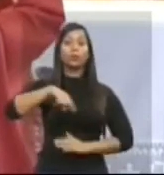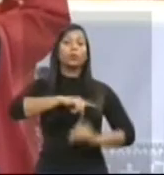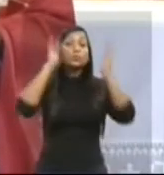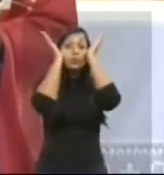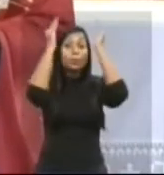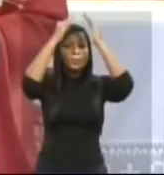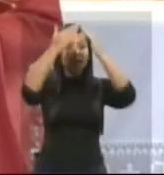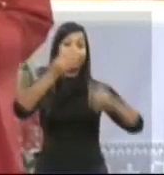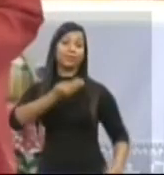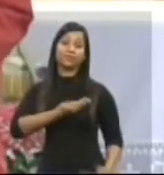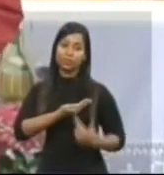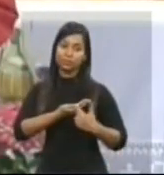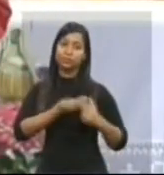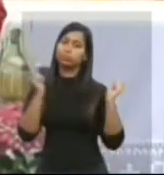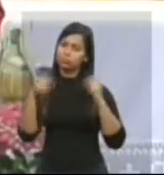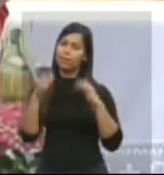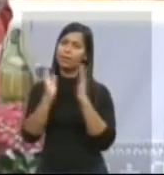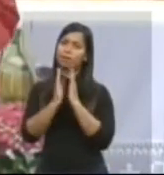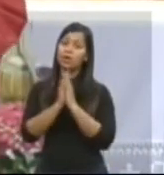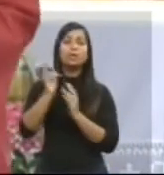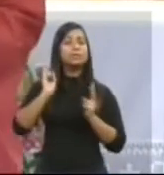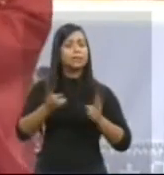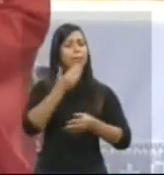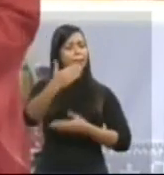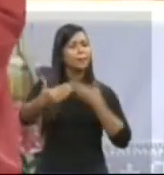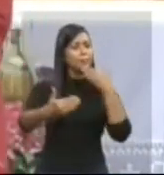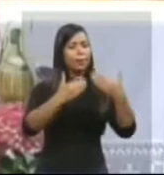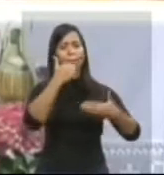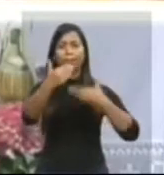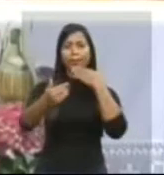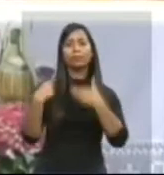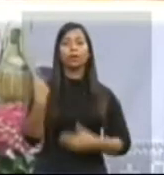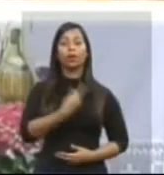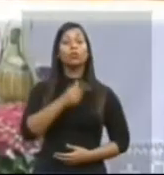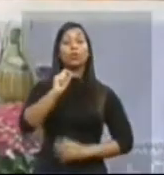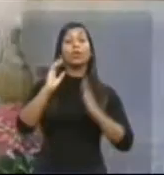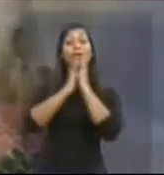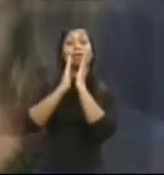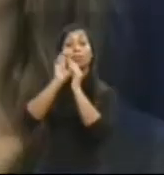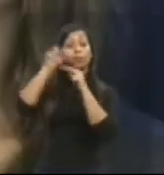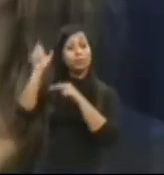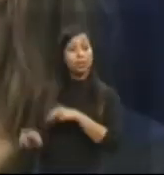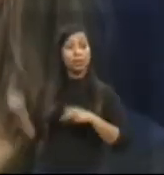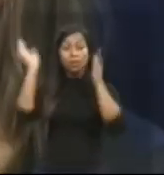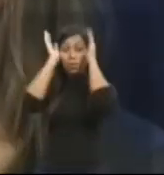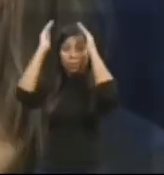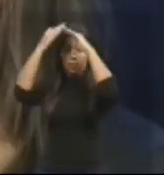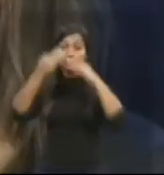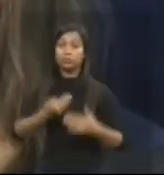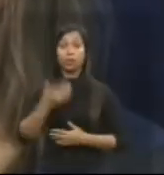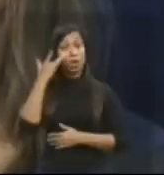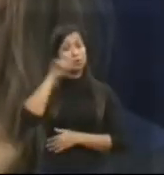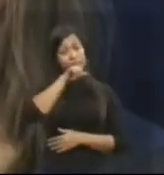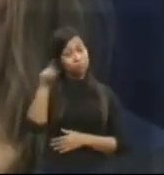Papa Francisco, conforme ele costuma pedir sempre a nós, não é? Não sei se vocês estão fazendo